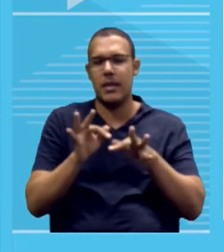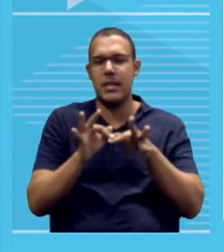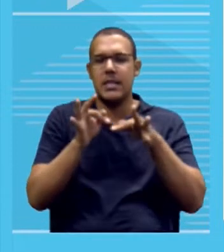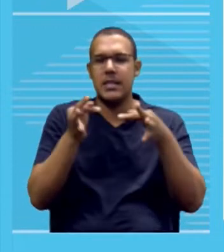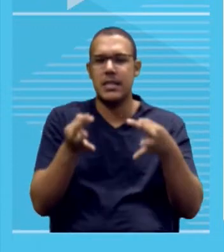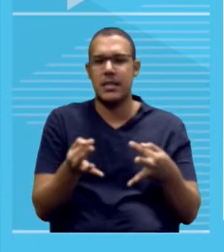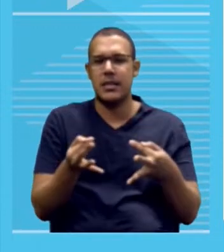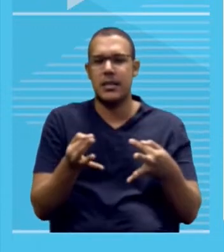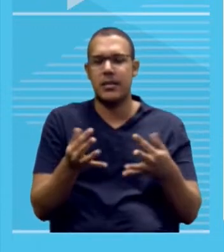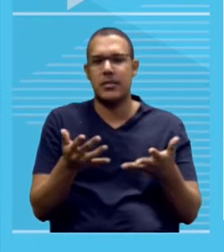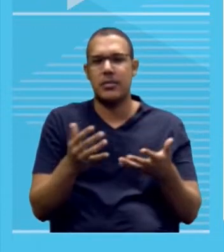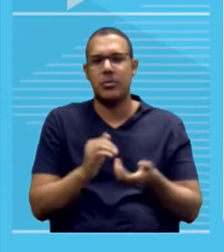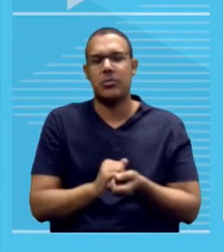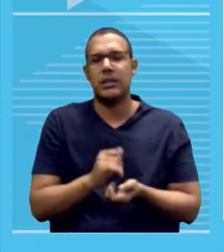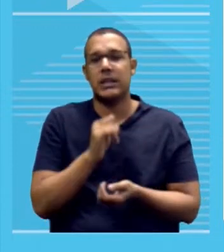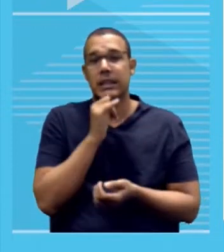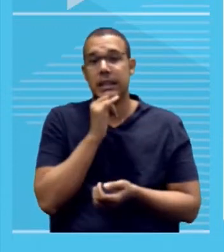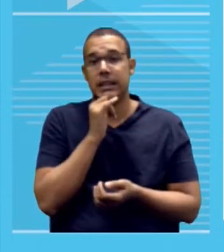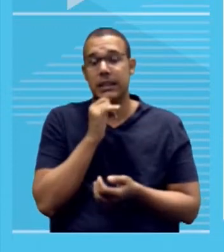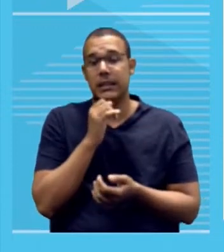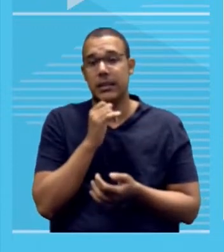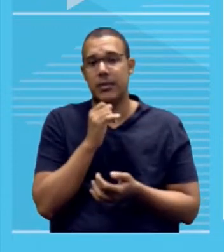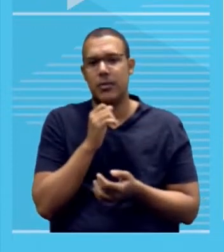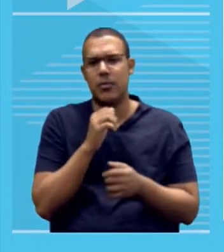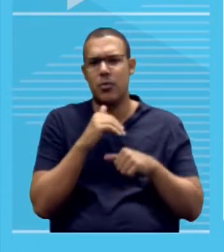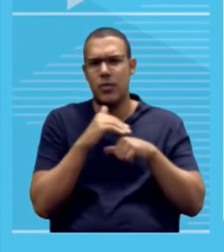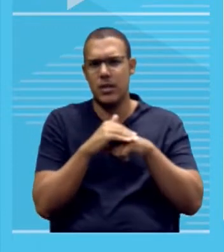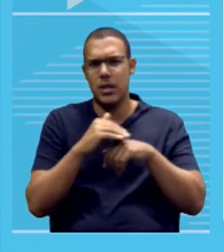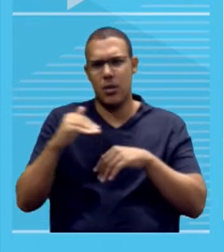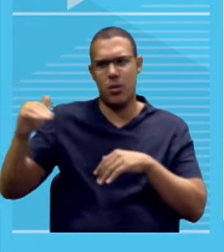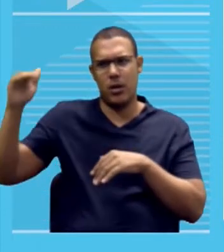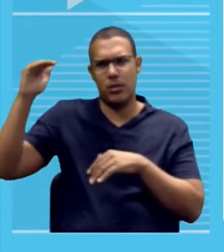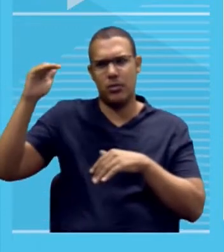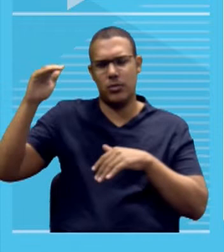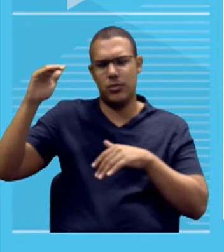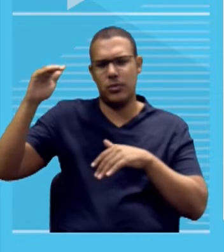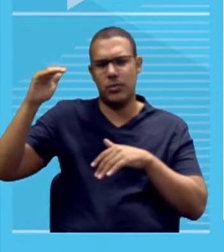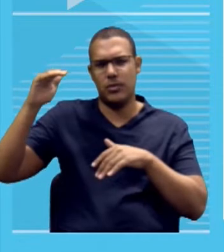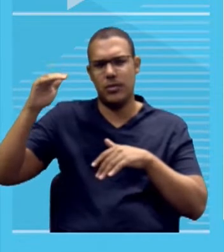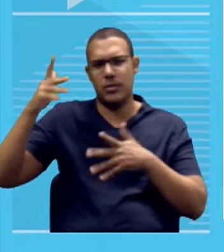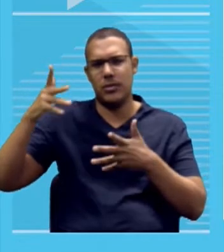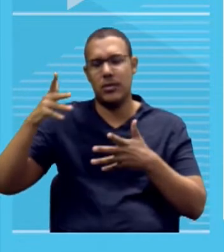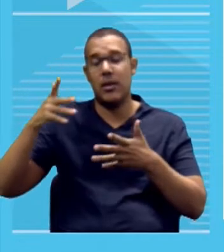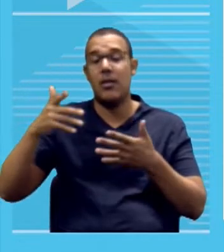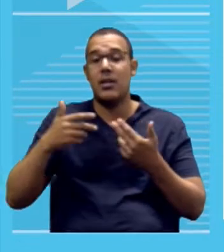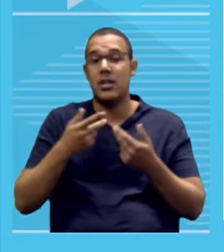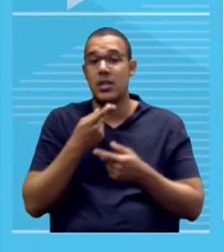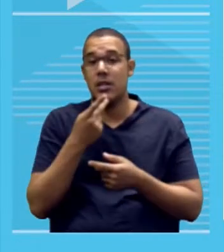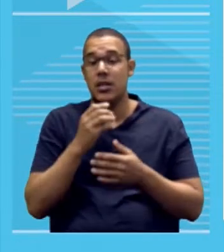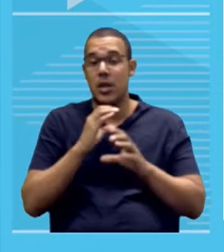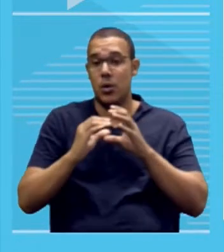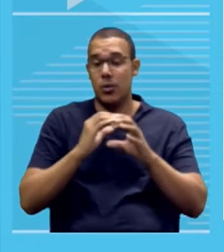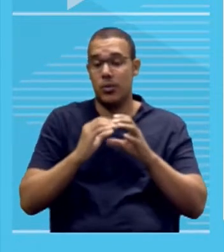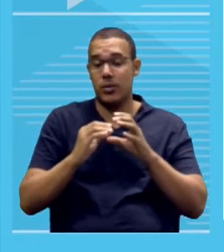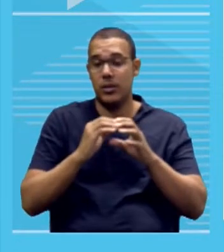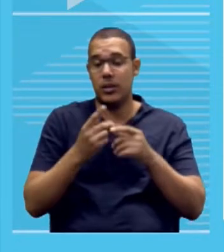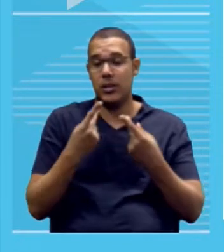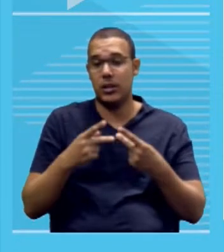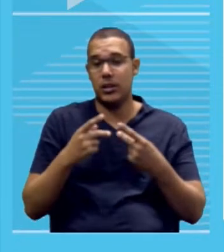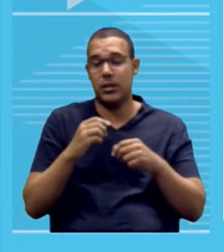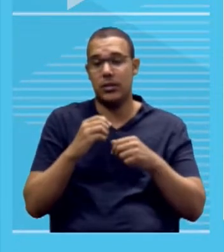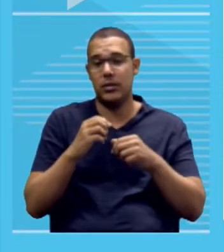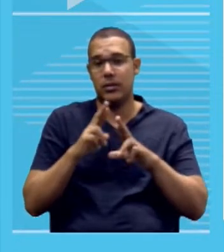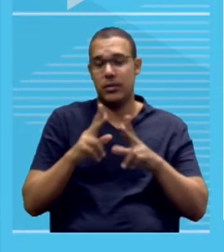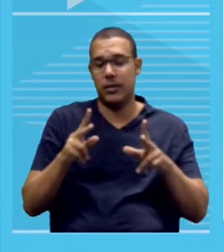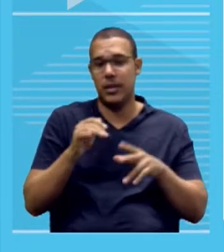se eu for falar com um adulto vai depender também a gente fala olha só de maneira diferente com homens e com mulheres